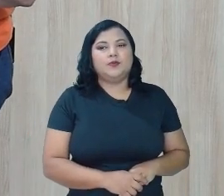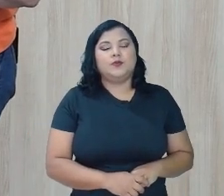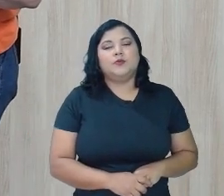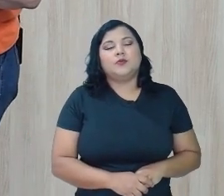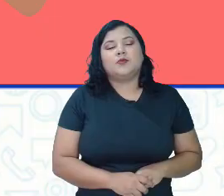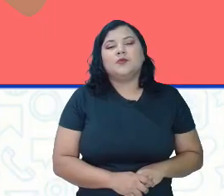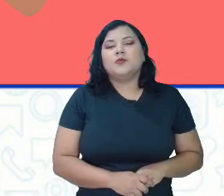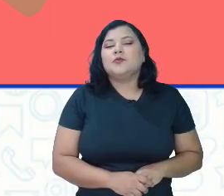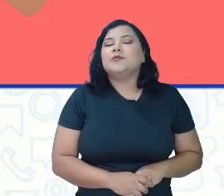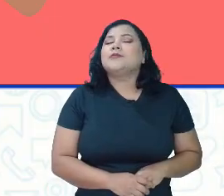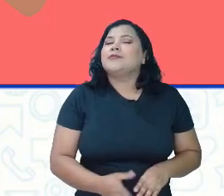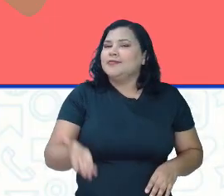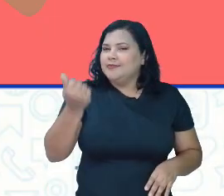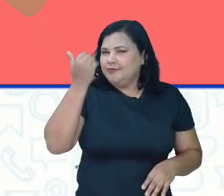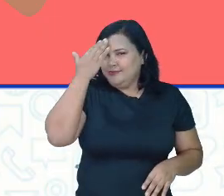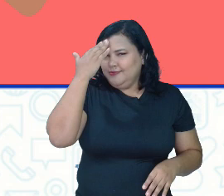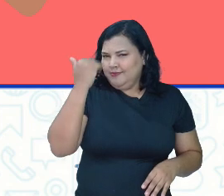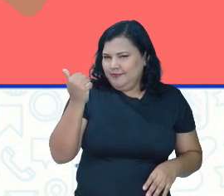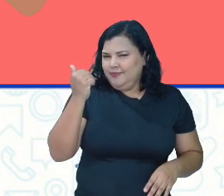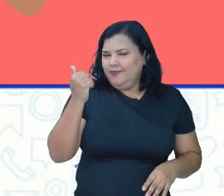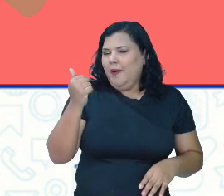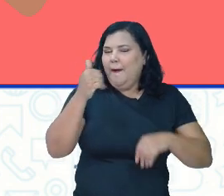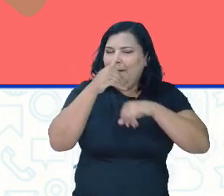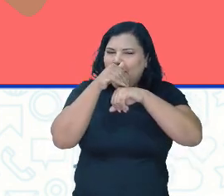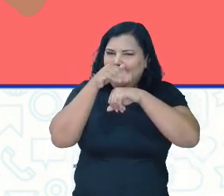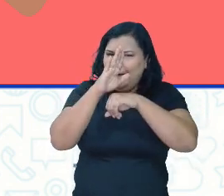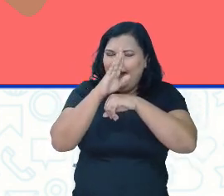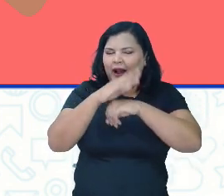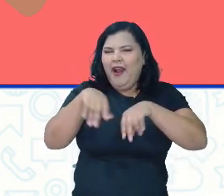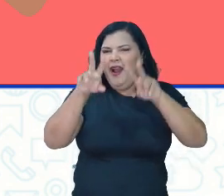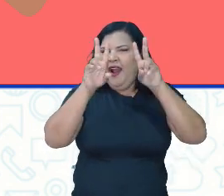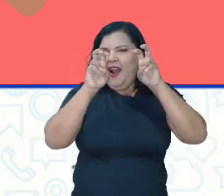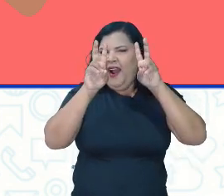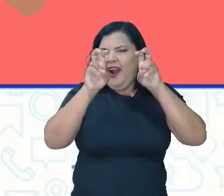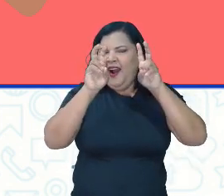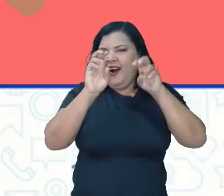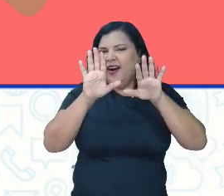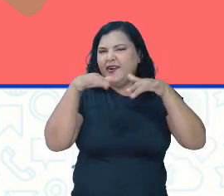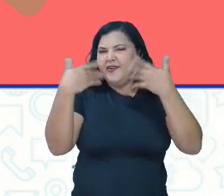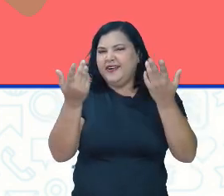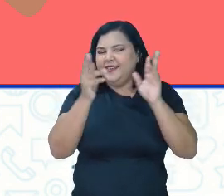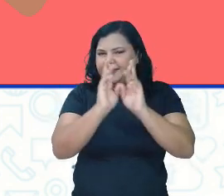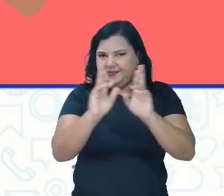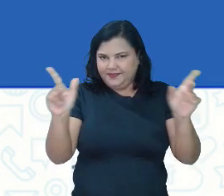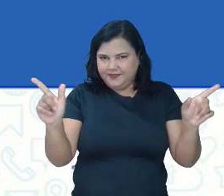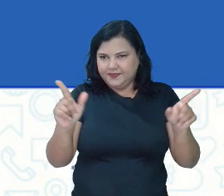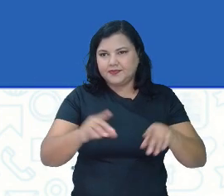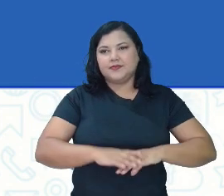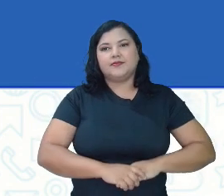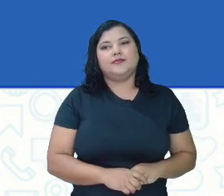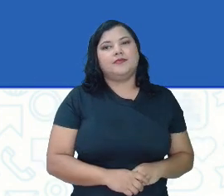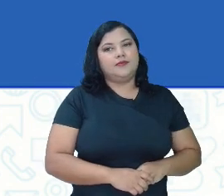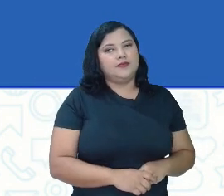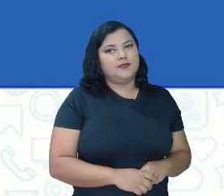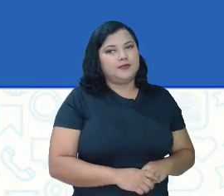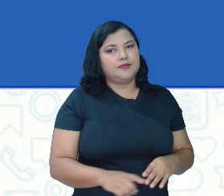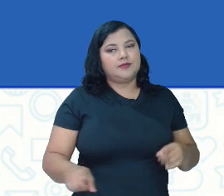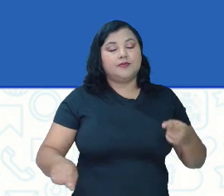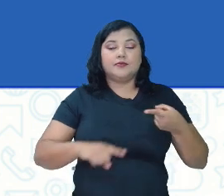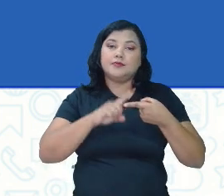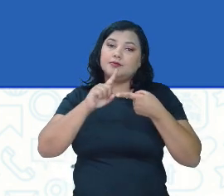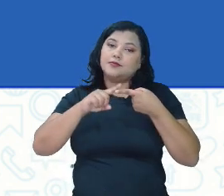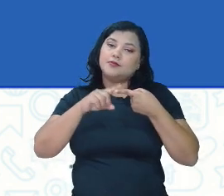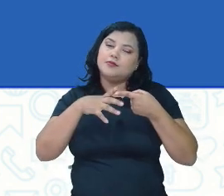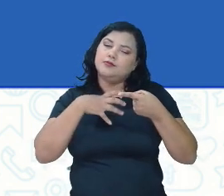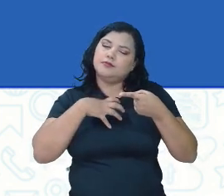Então, vamos saber um pouco mais de cada uma dessas diferenças? Vamos ver? O estilo